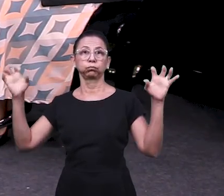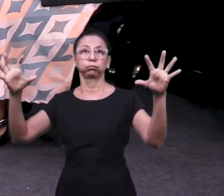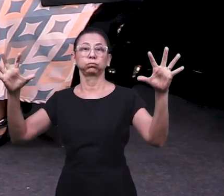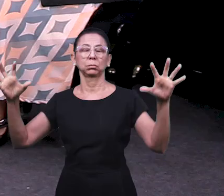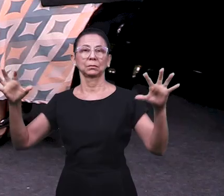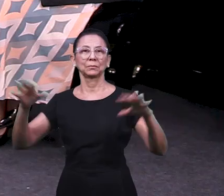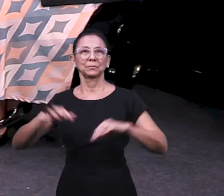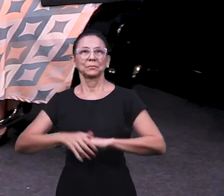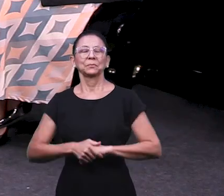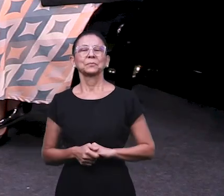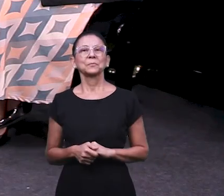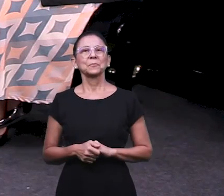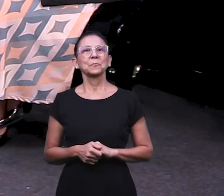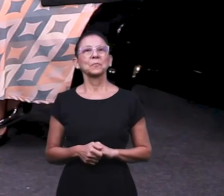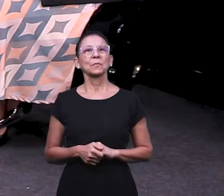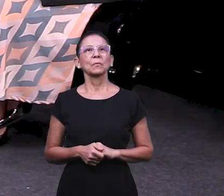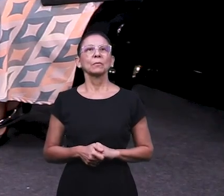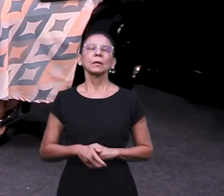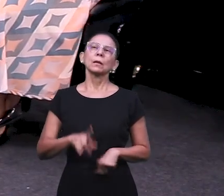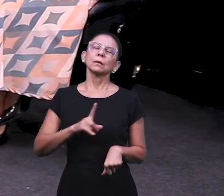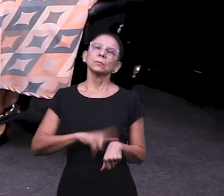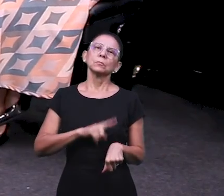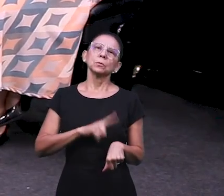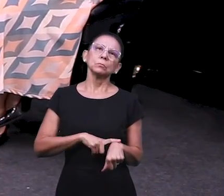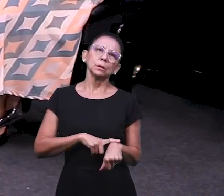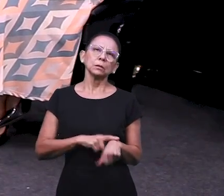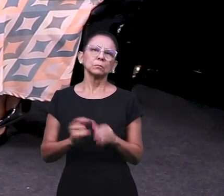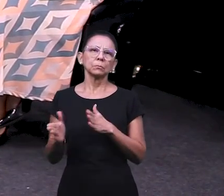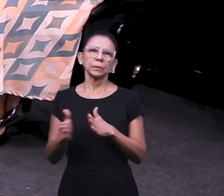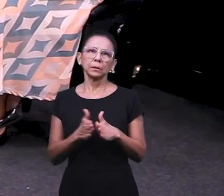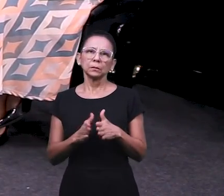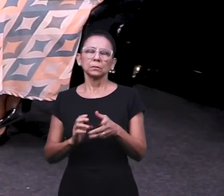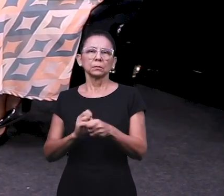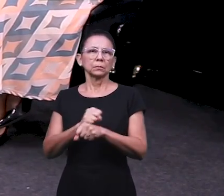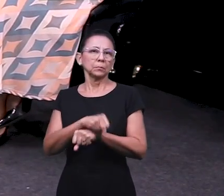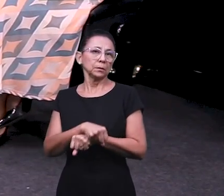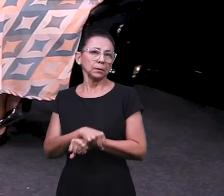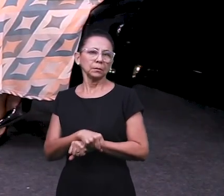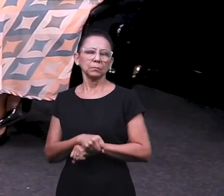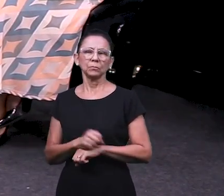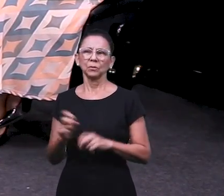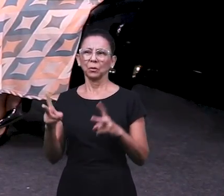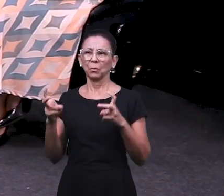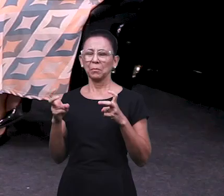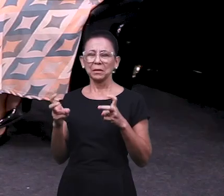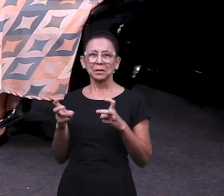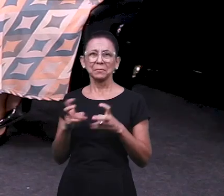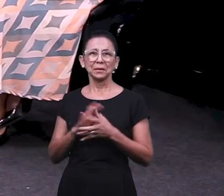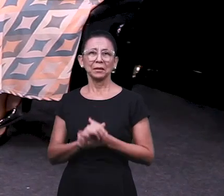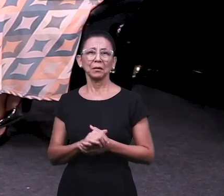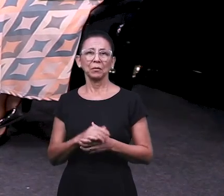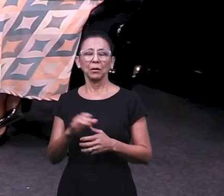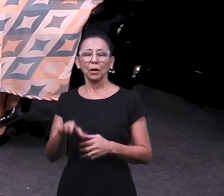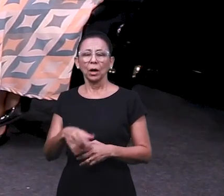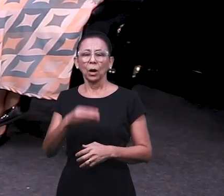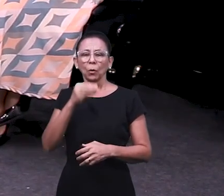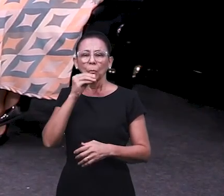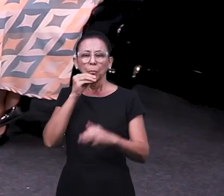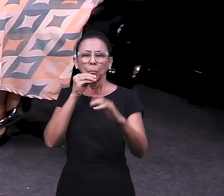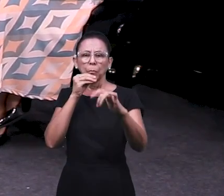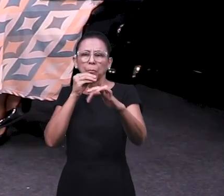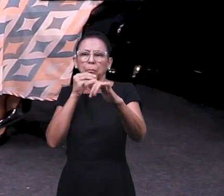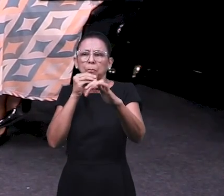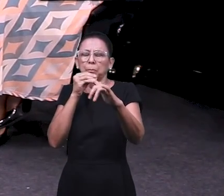determinado momento do seminário, do encontro que estava tendo ali, eu percebi que ninguém estava me ouvindo. Porque